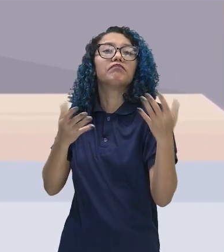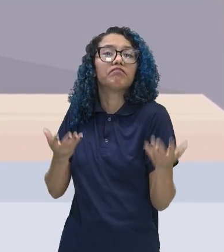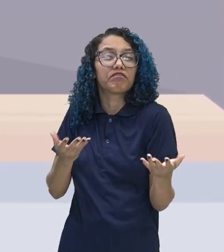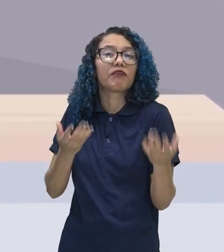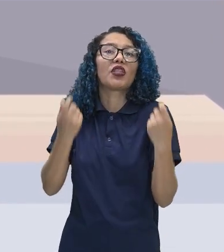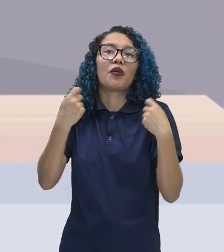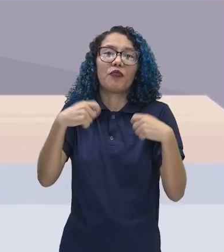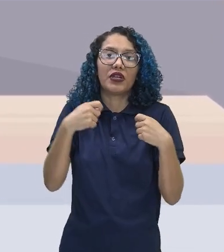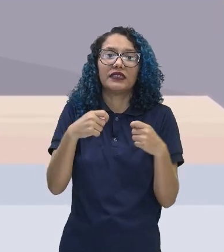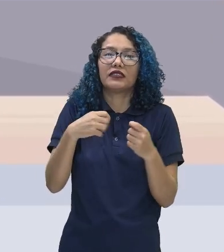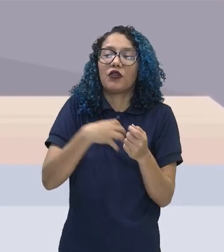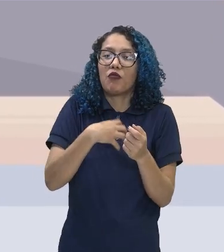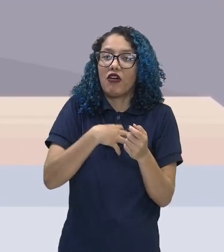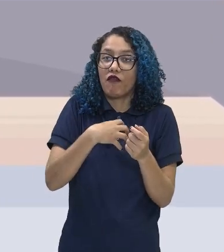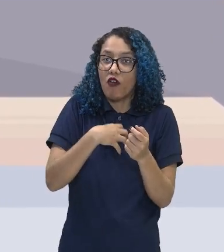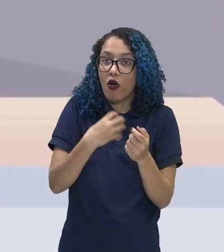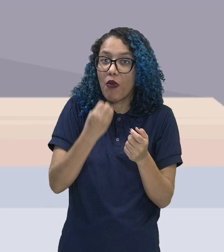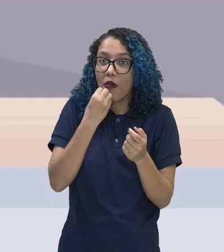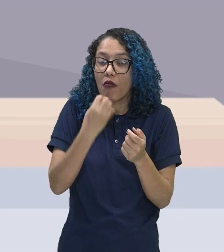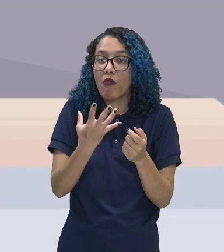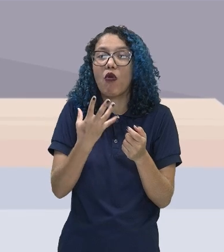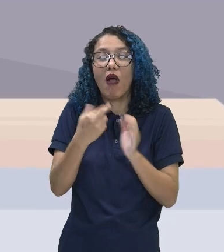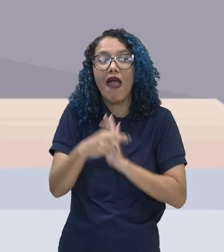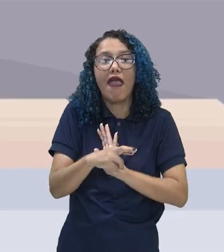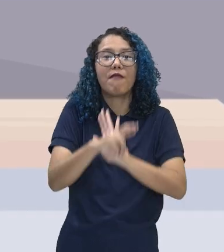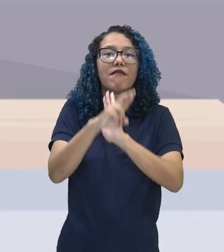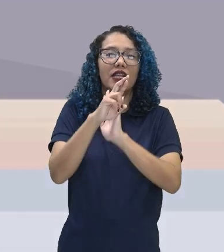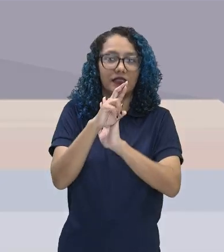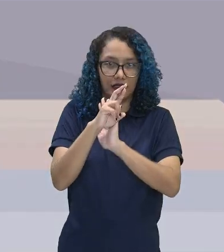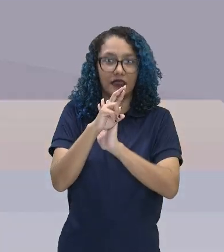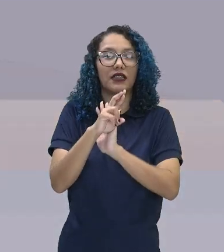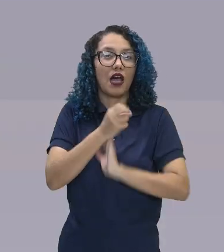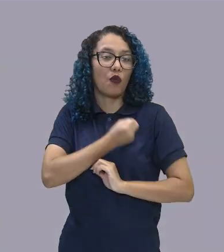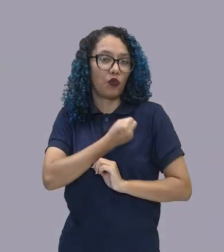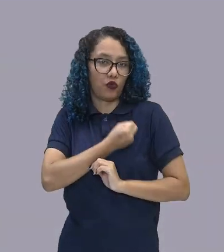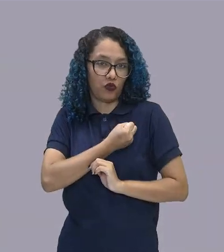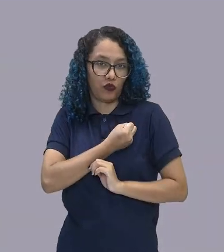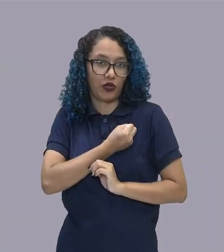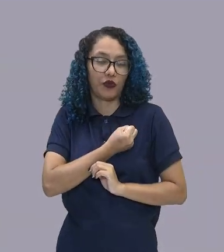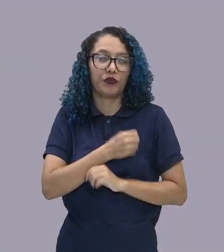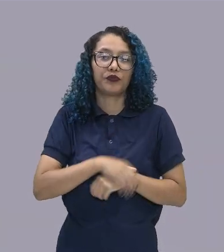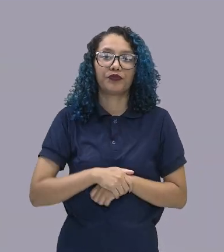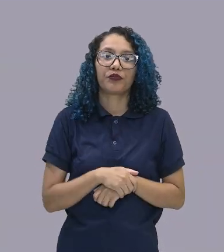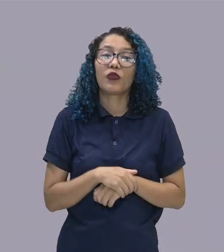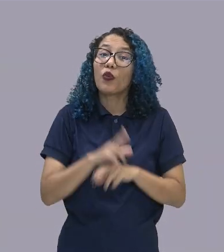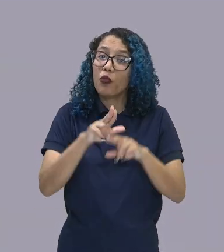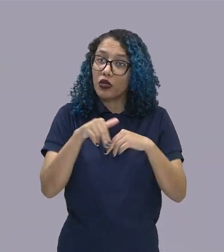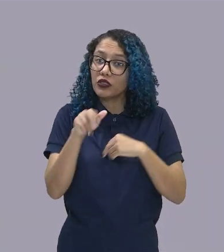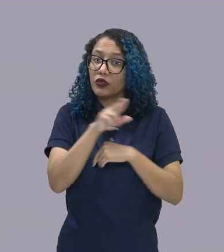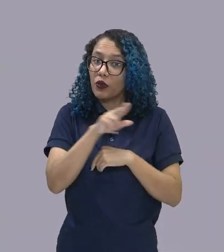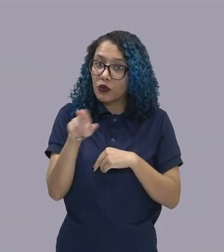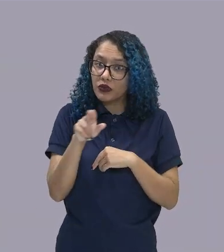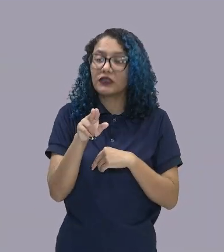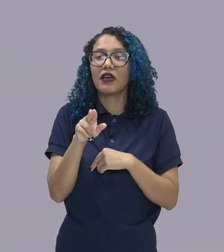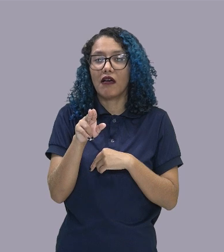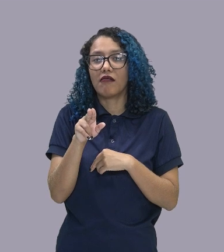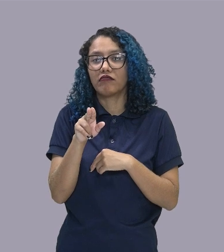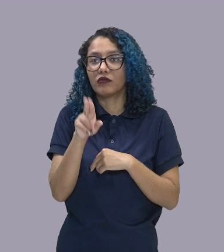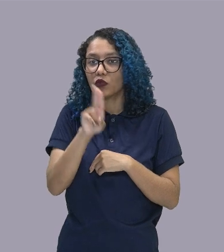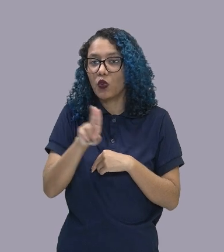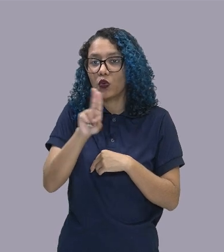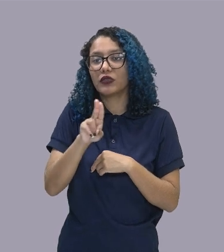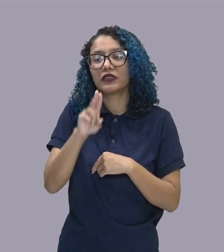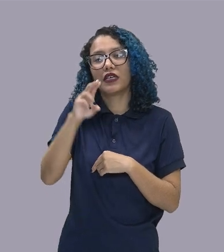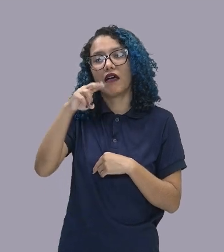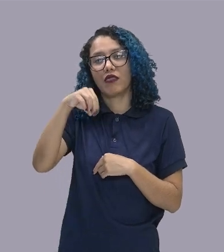mais prática e eficiente de representar esses números. A solução está na notação científica. Ela utiliza a